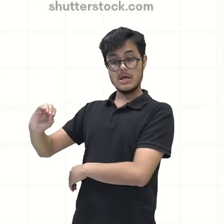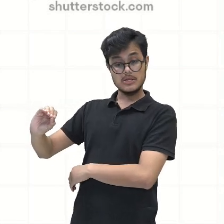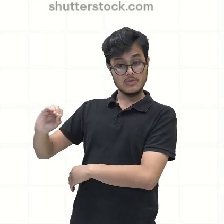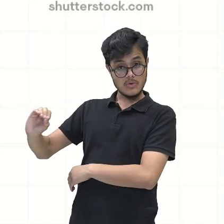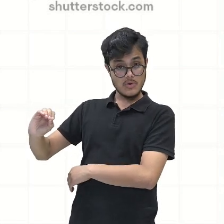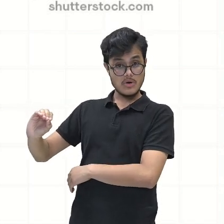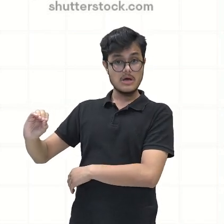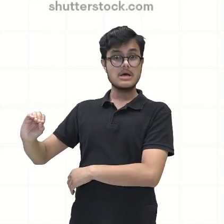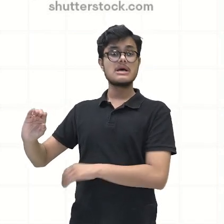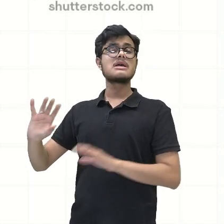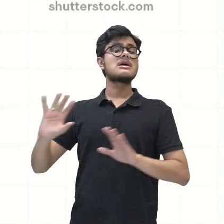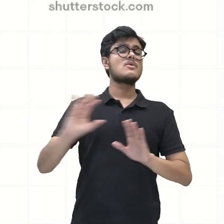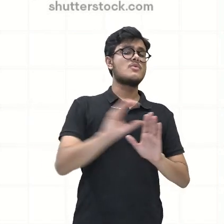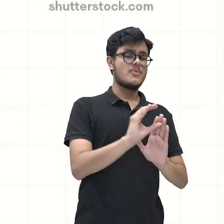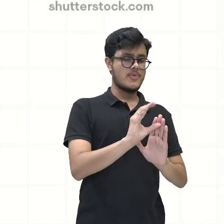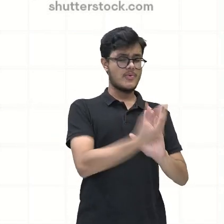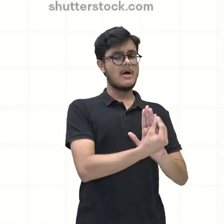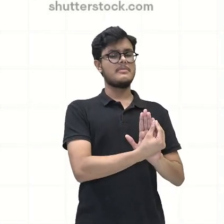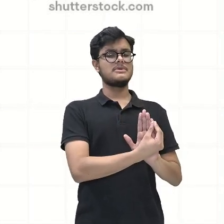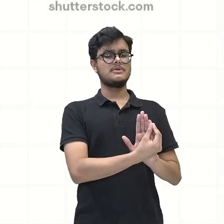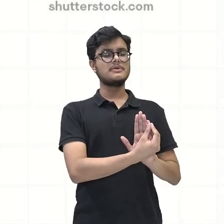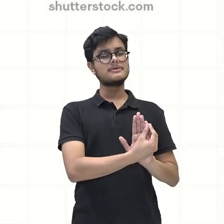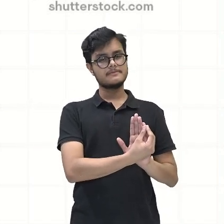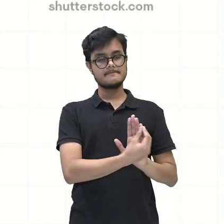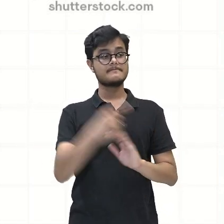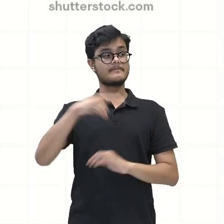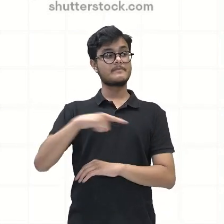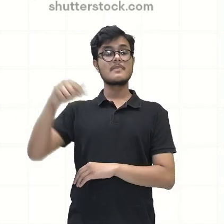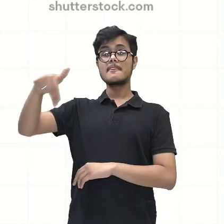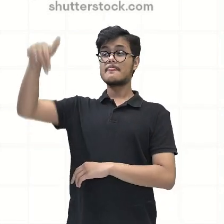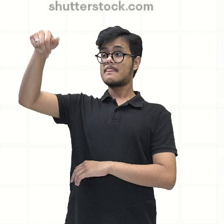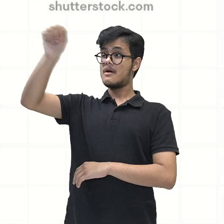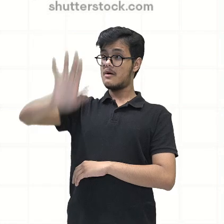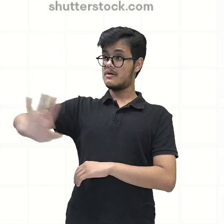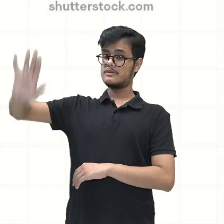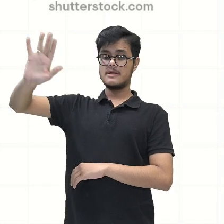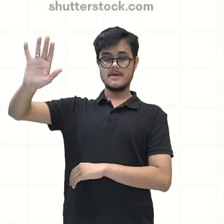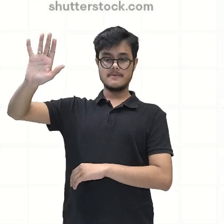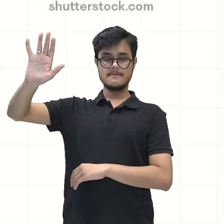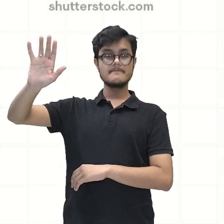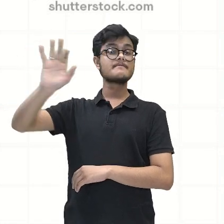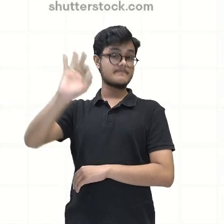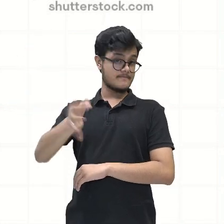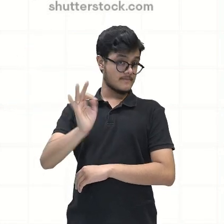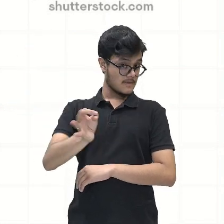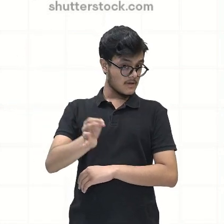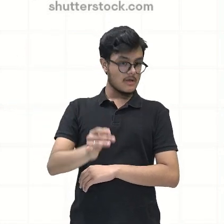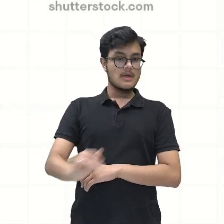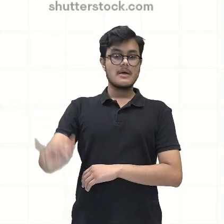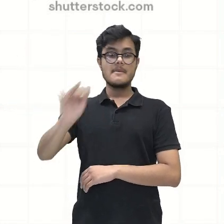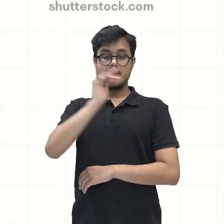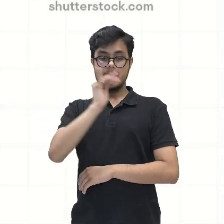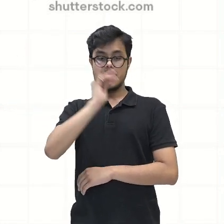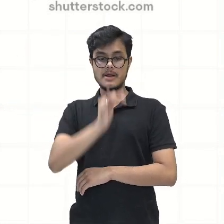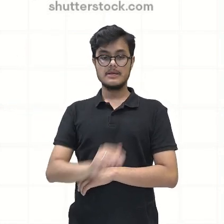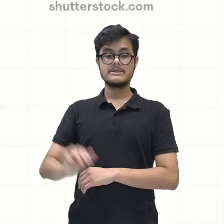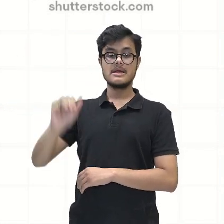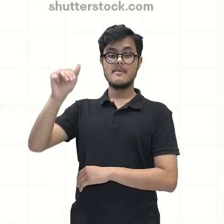da Amazônia e no Nordeste. Aqui, a massa equatorial